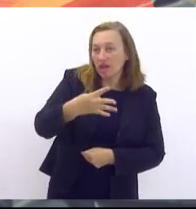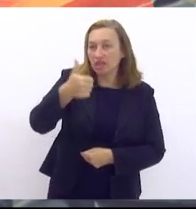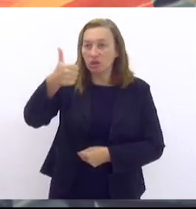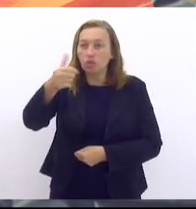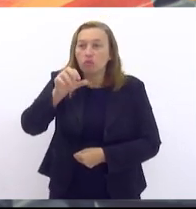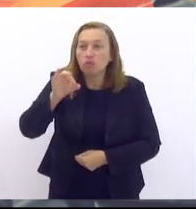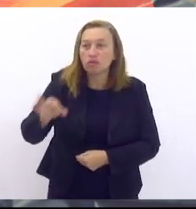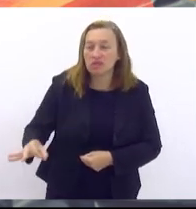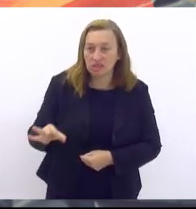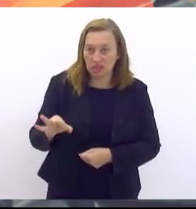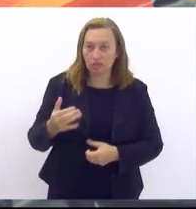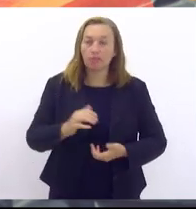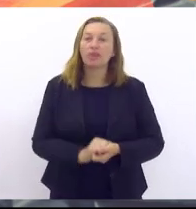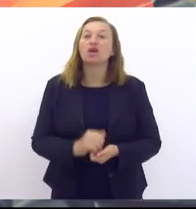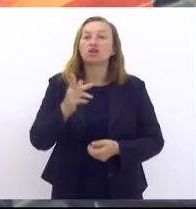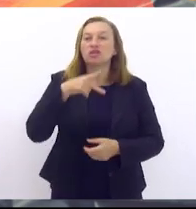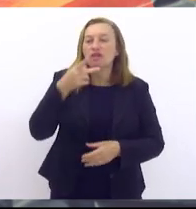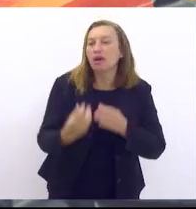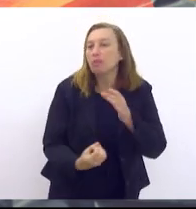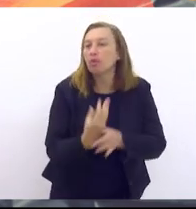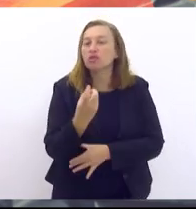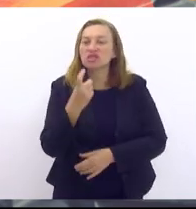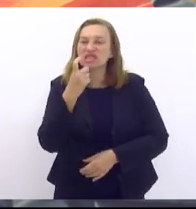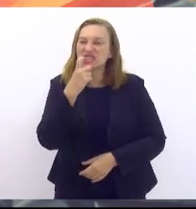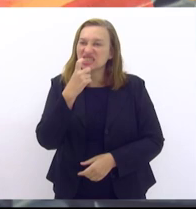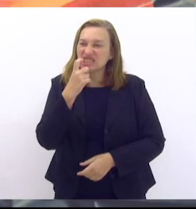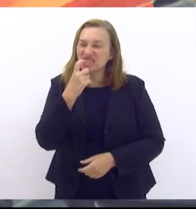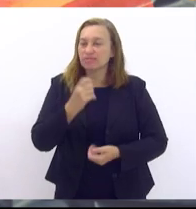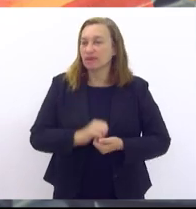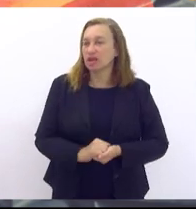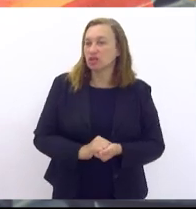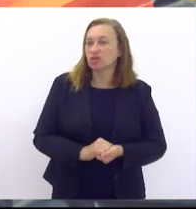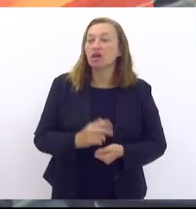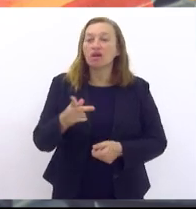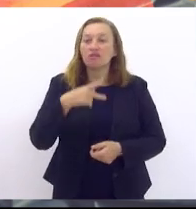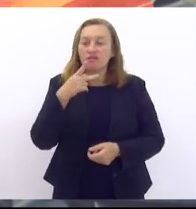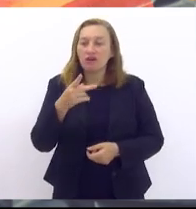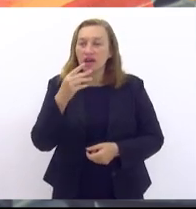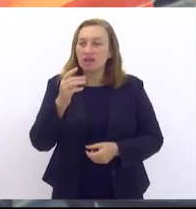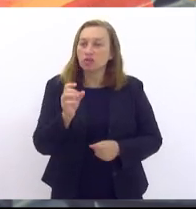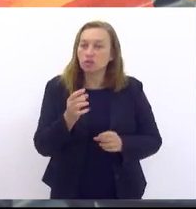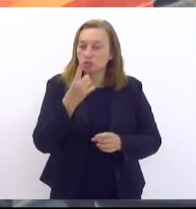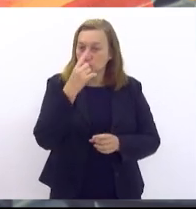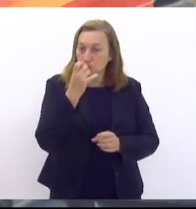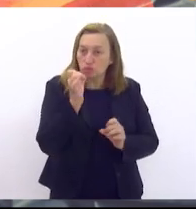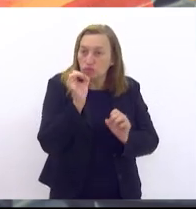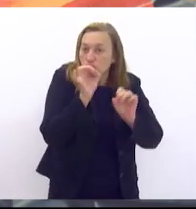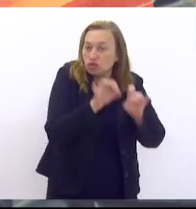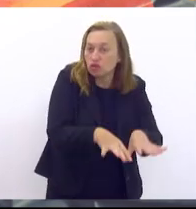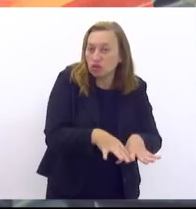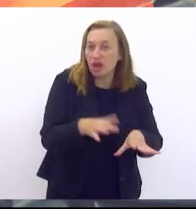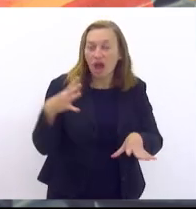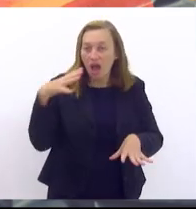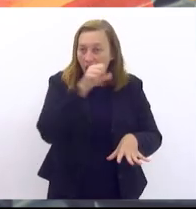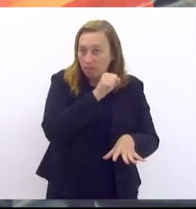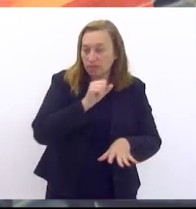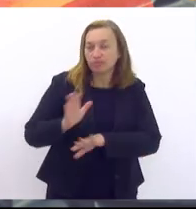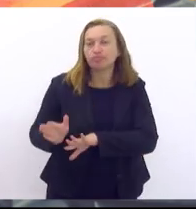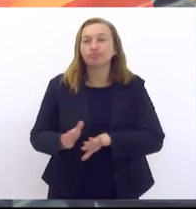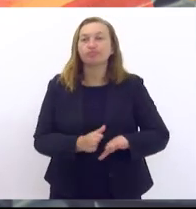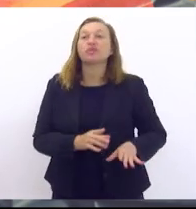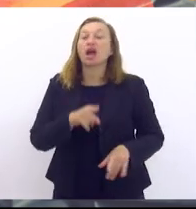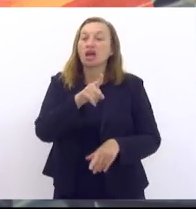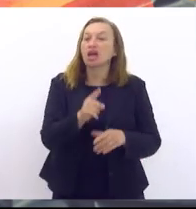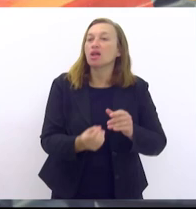quando a gente fala da produção do Plástico e fala do descarte do descarte rápido é